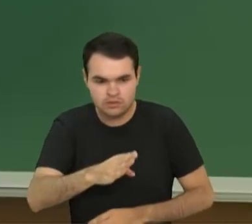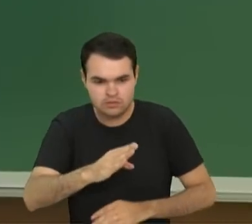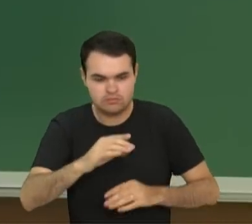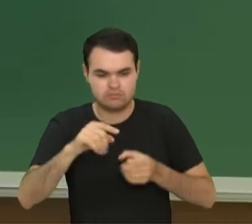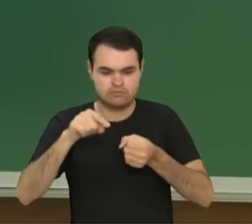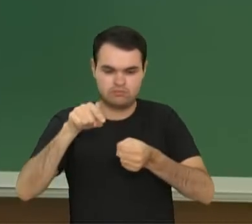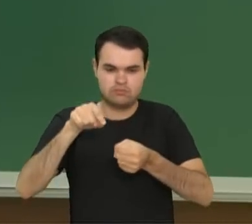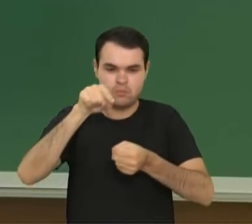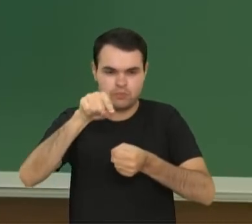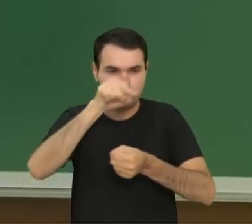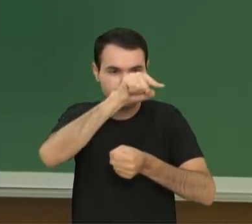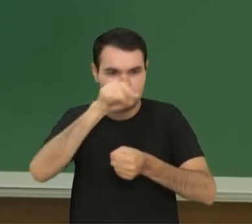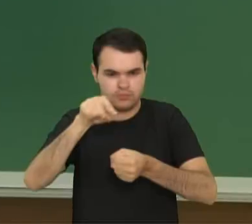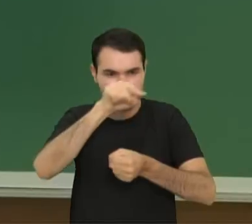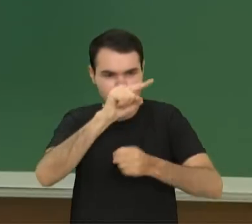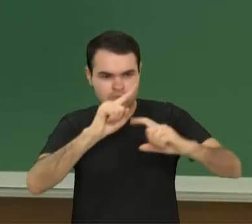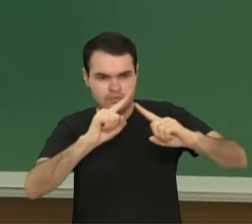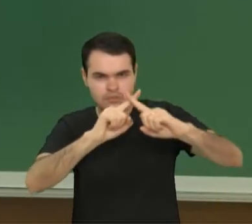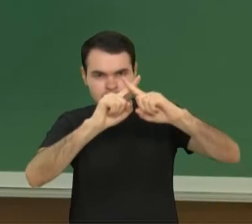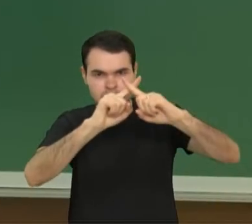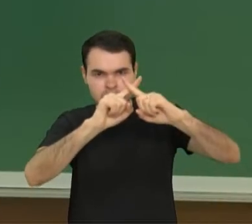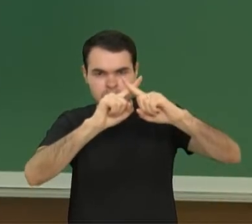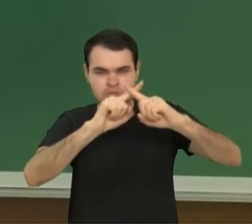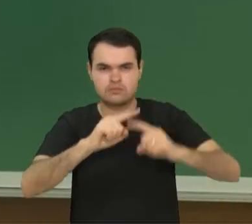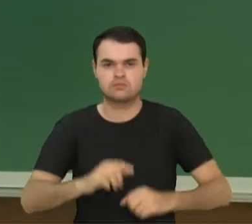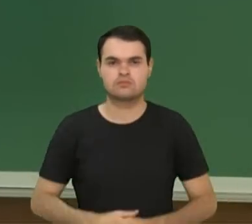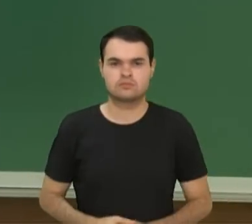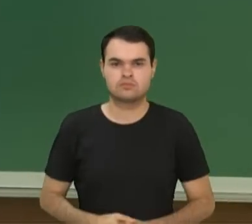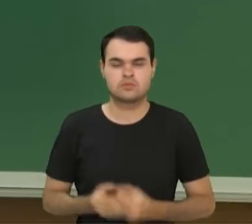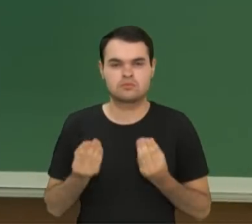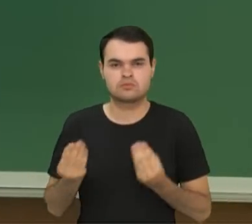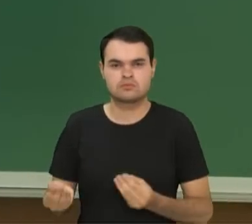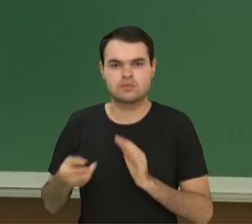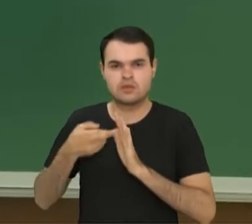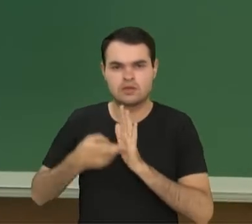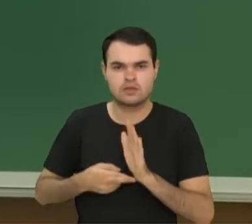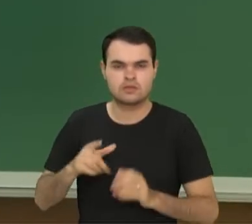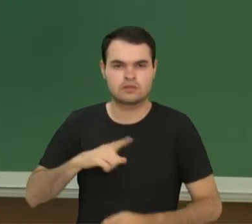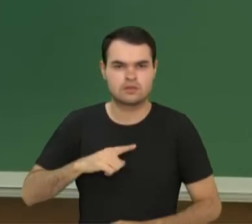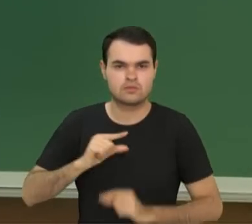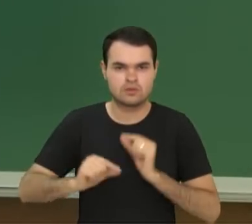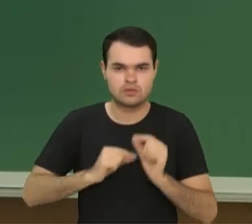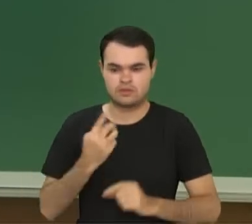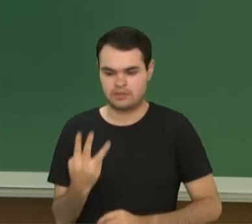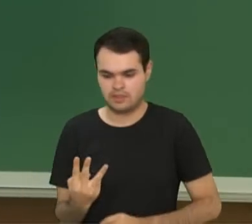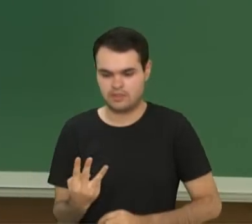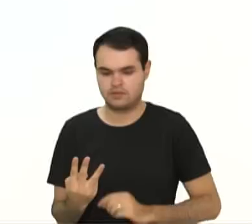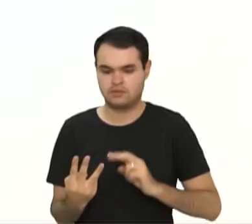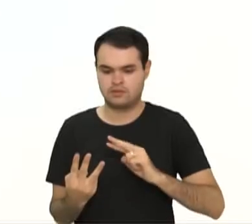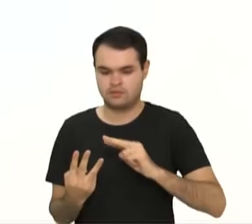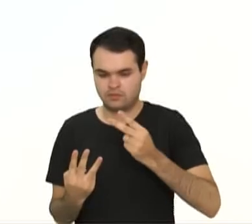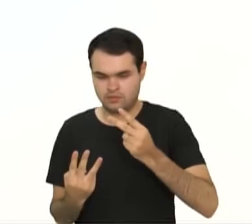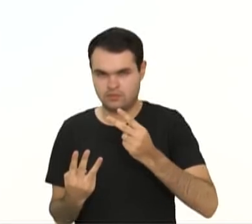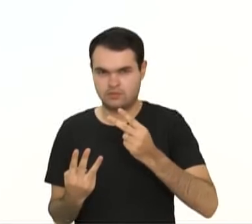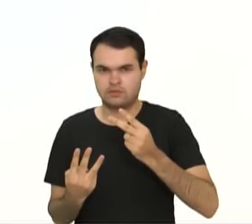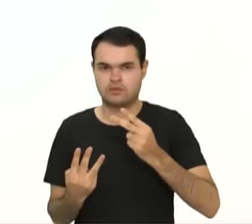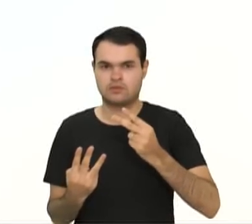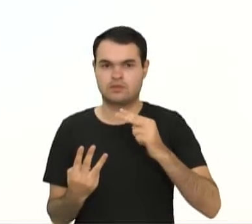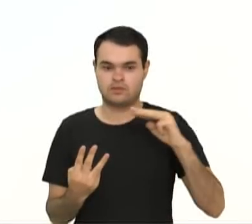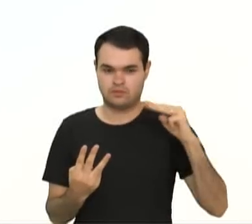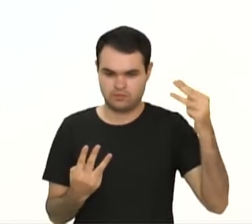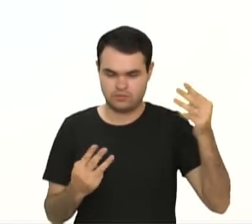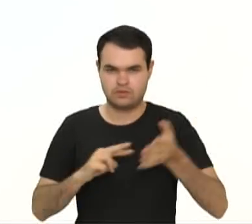os expoentes aqui. Então, aplicando essa propriedade aqui, nós vamos ter que 3 elevado ao quadrado elevado ao cubo